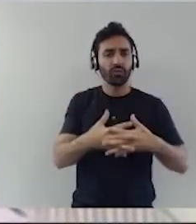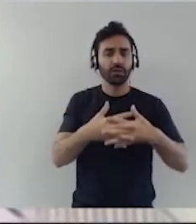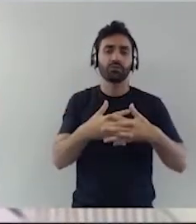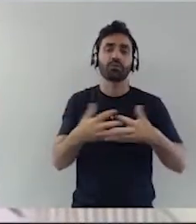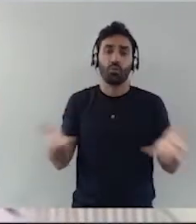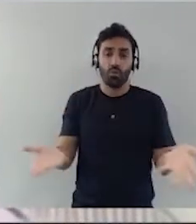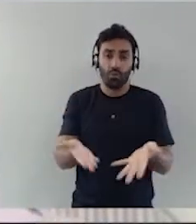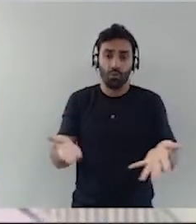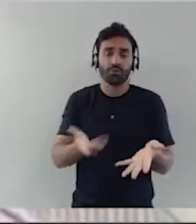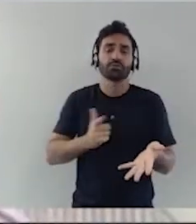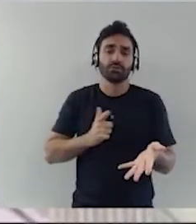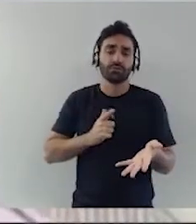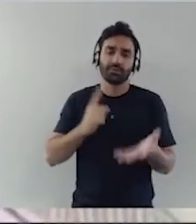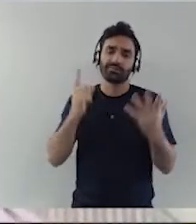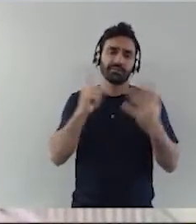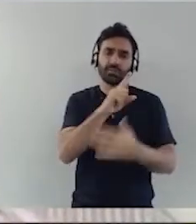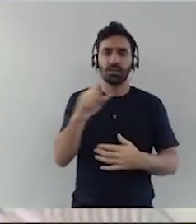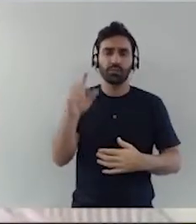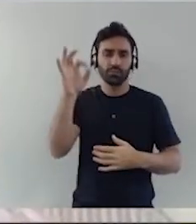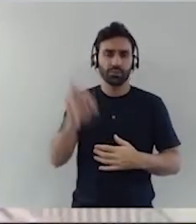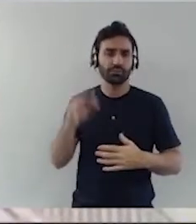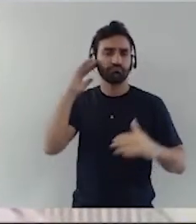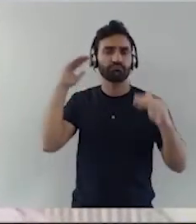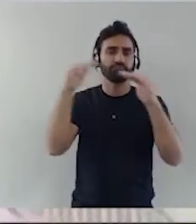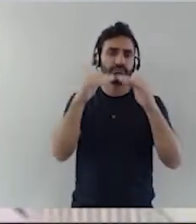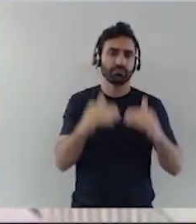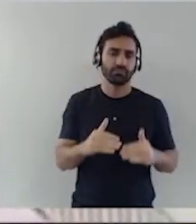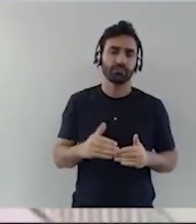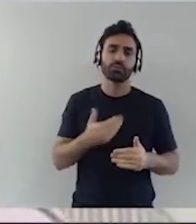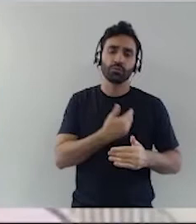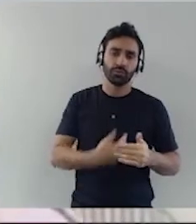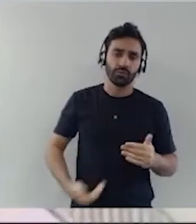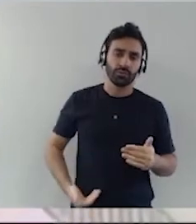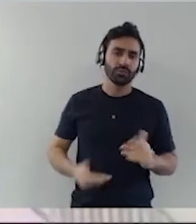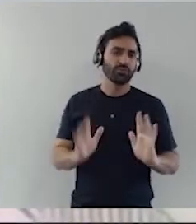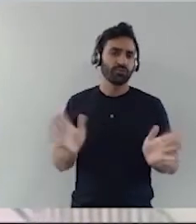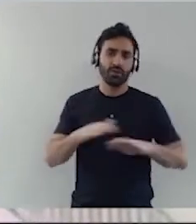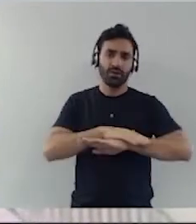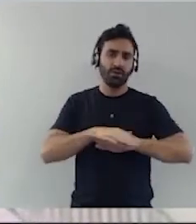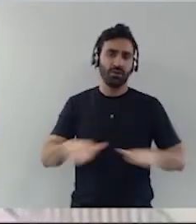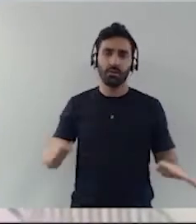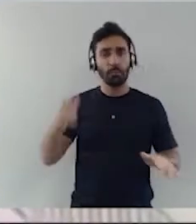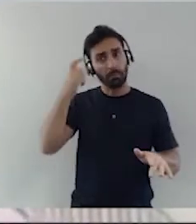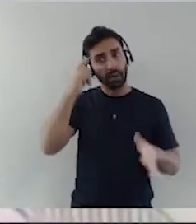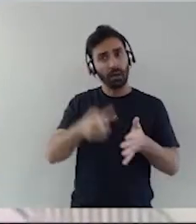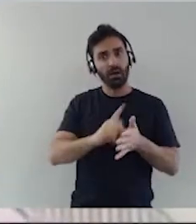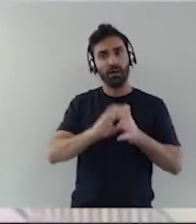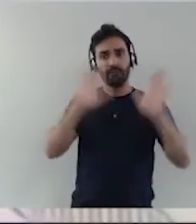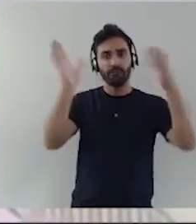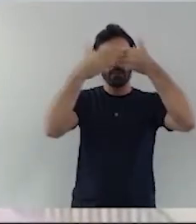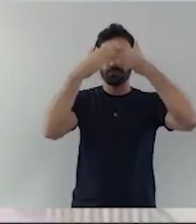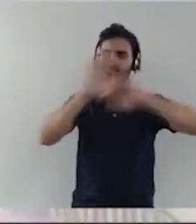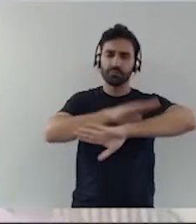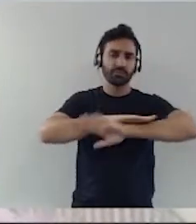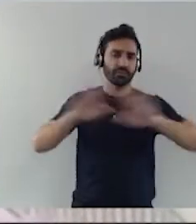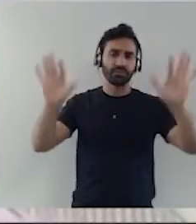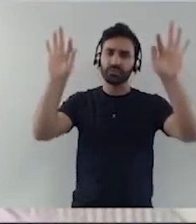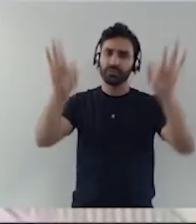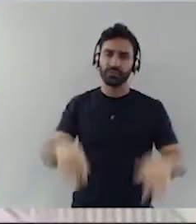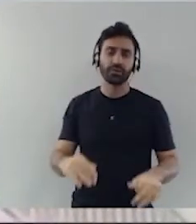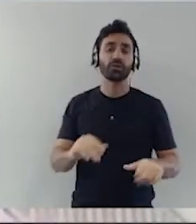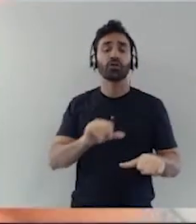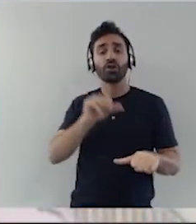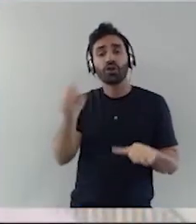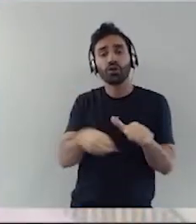hoje já é uma unanimidade na administração pública, acabou esse tabu, né, nós estamos em outra fase. Num